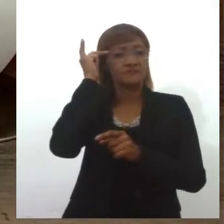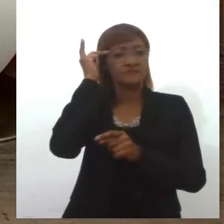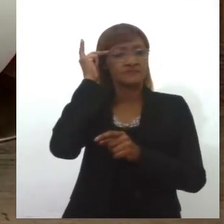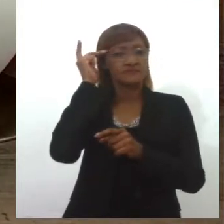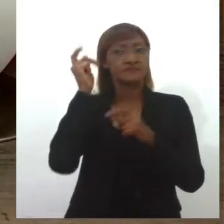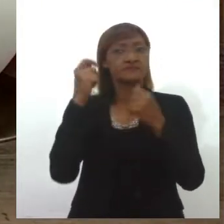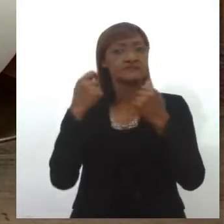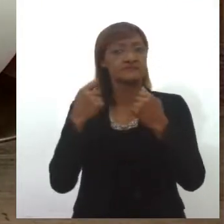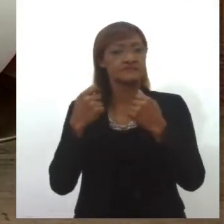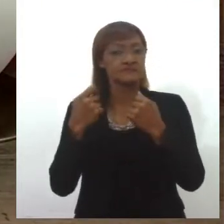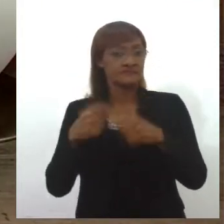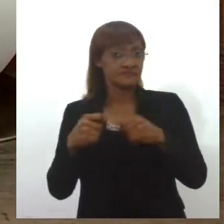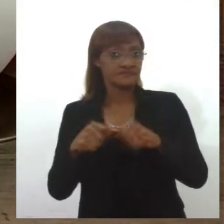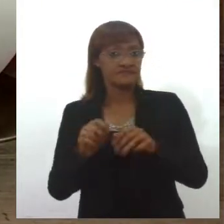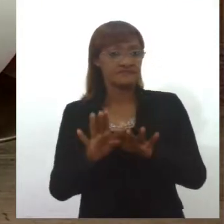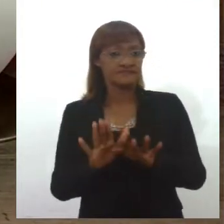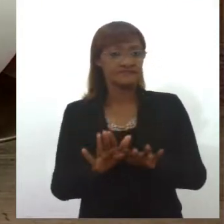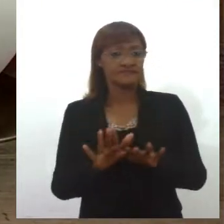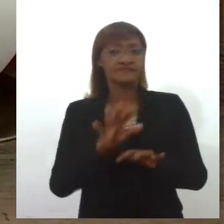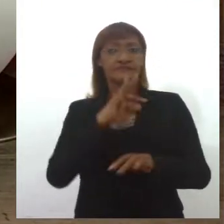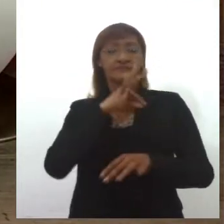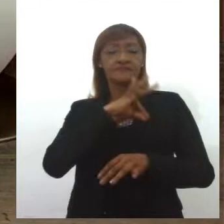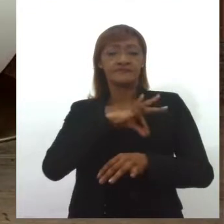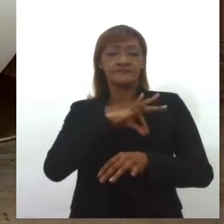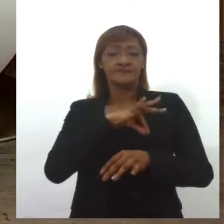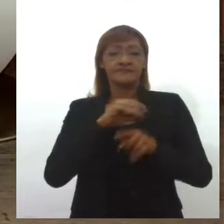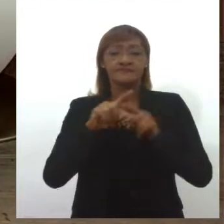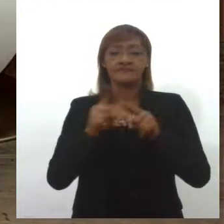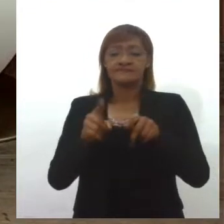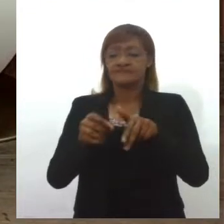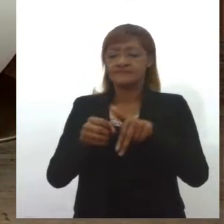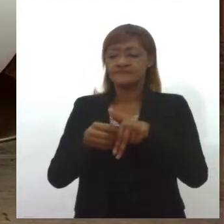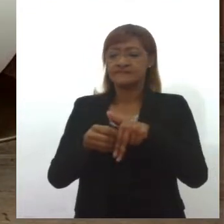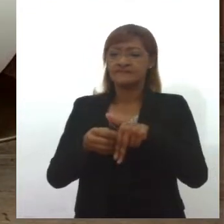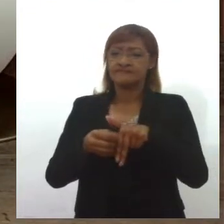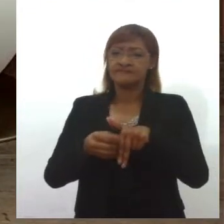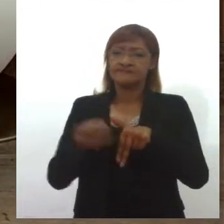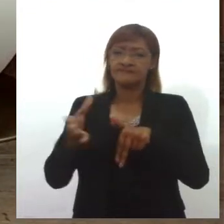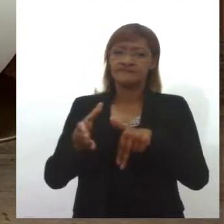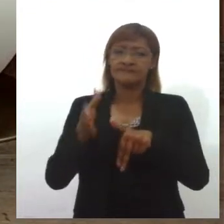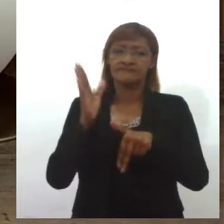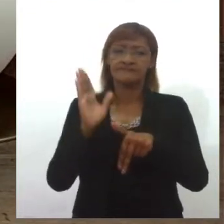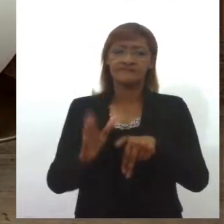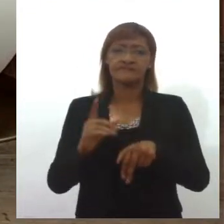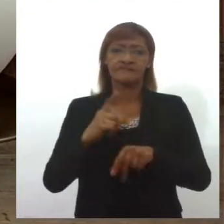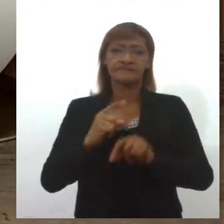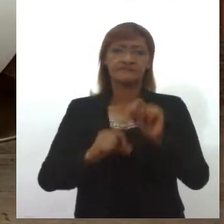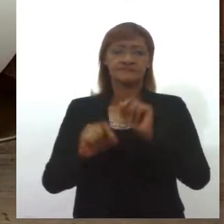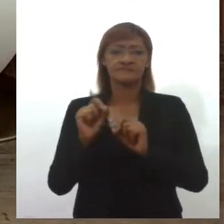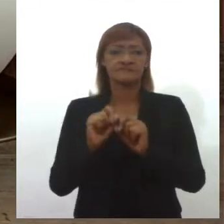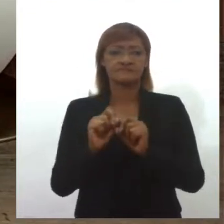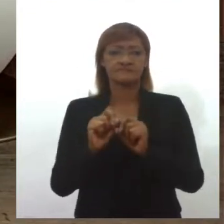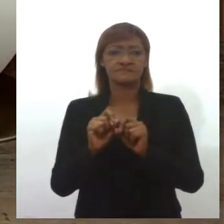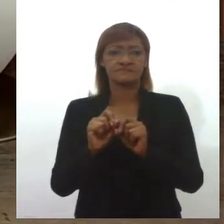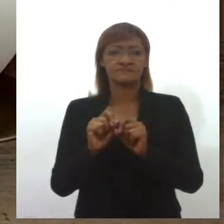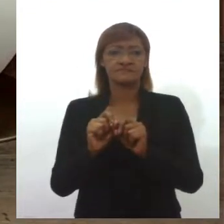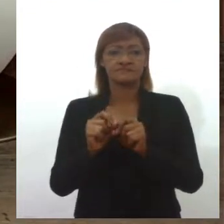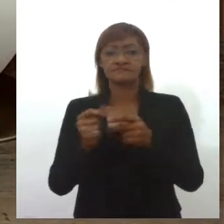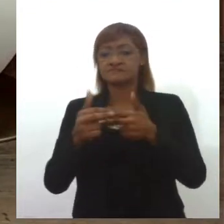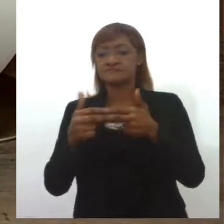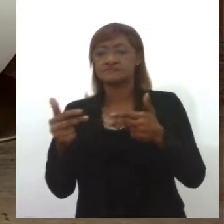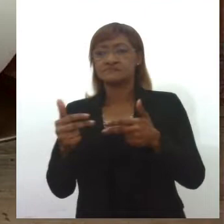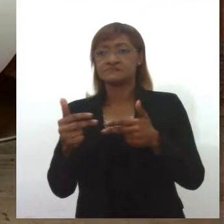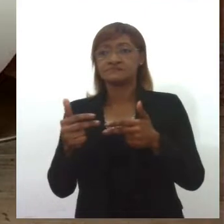alimentar. Isso, recebe o seu salário e ele gasta a maior parte dele justamente com os itens essenciais. E aí a carga